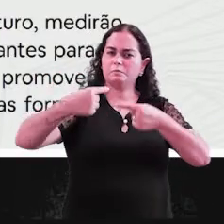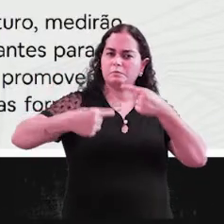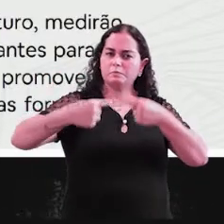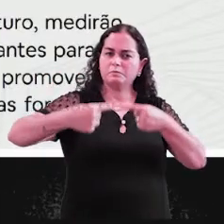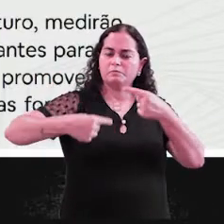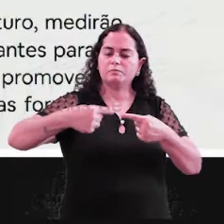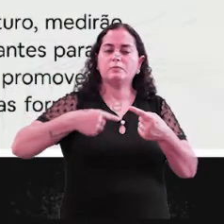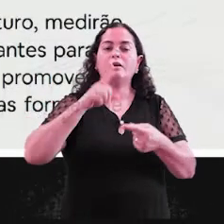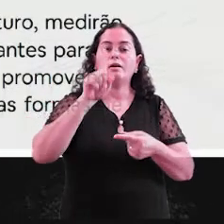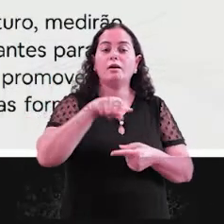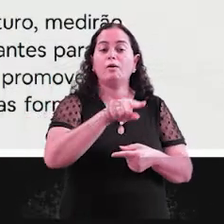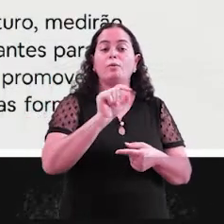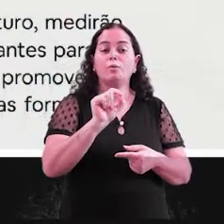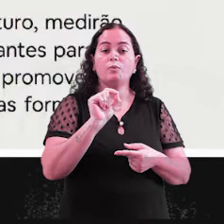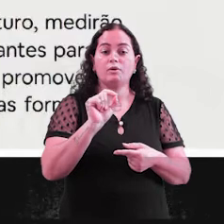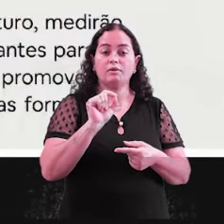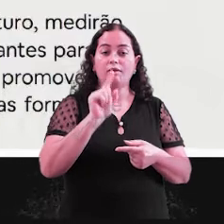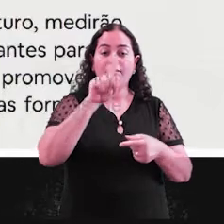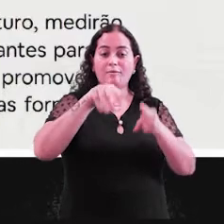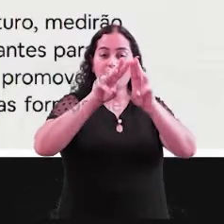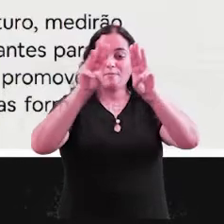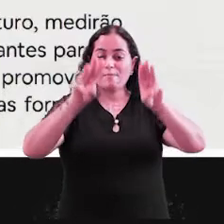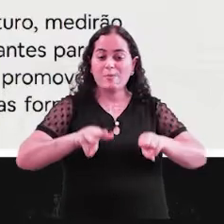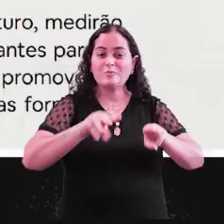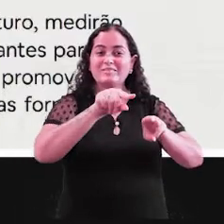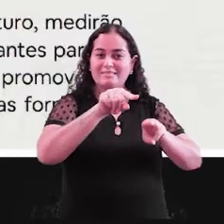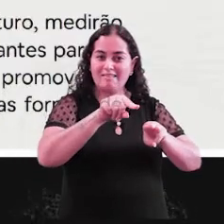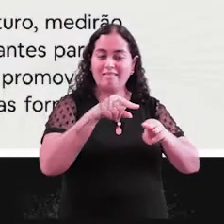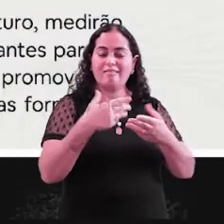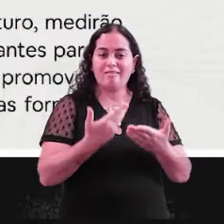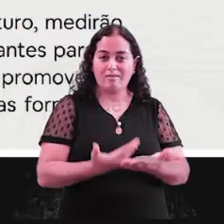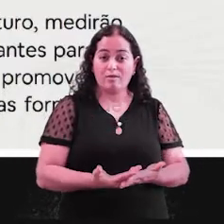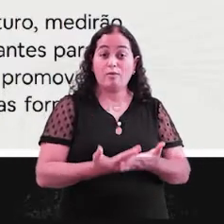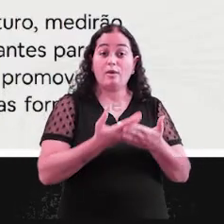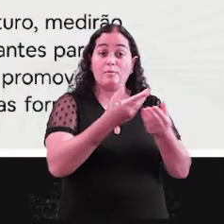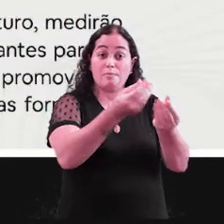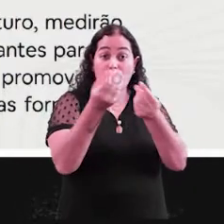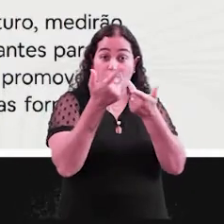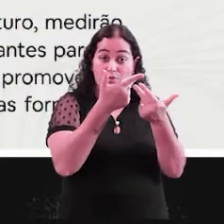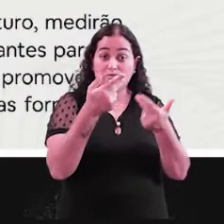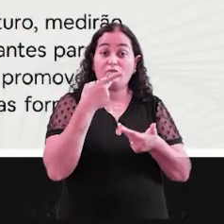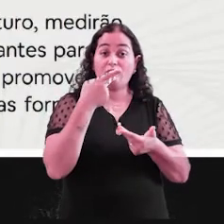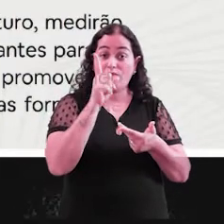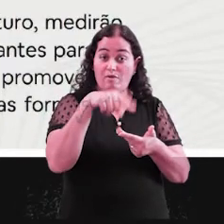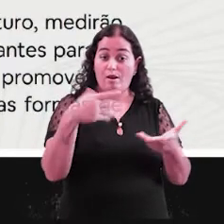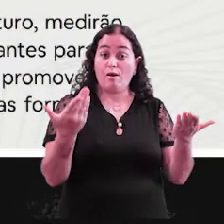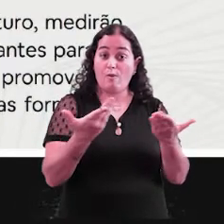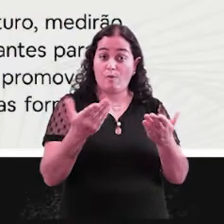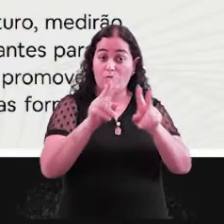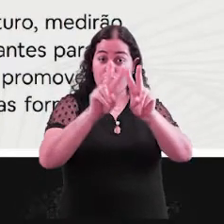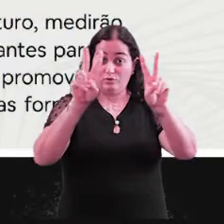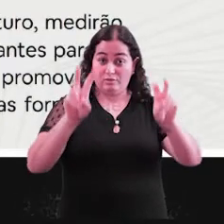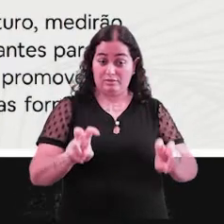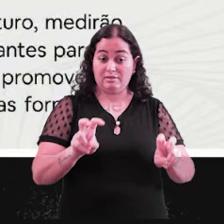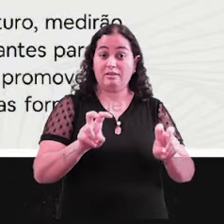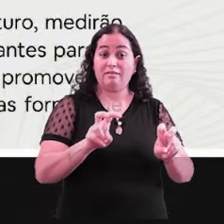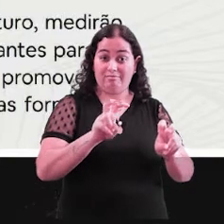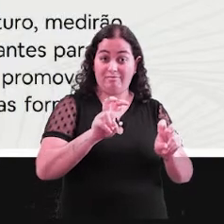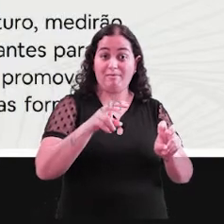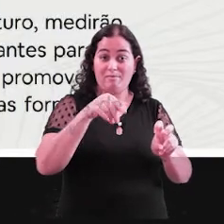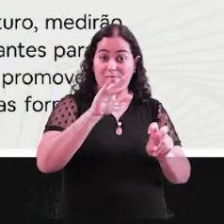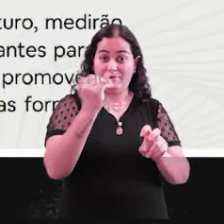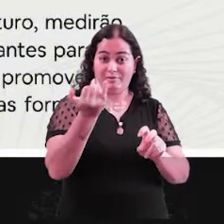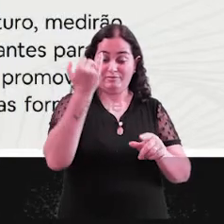discutíamos essa questão dos museus, e muito do que a gente vai falar hoje, das temáticas centrais dessa mesa